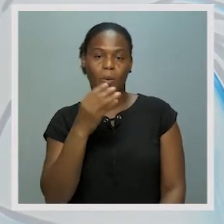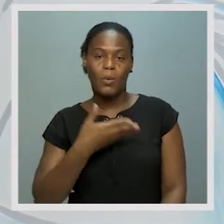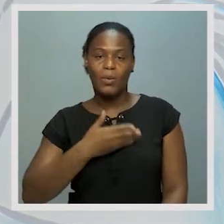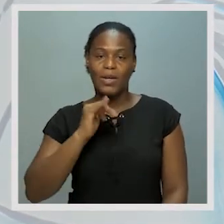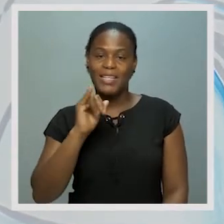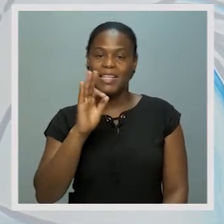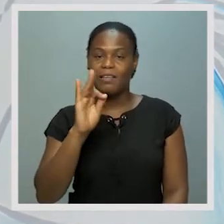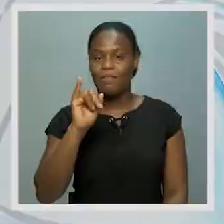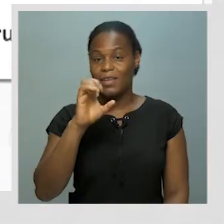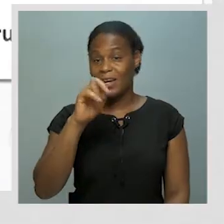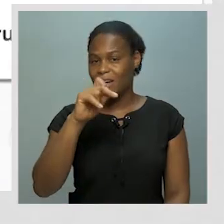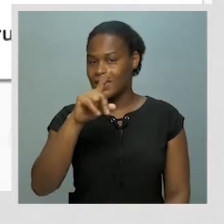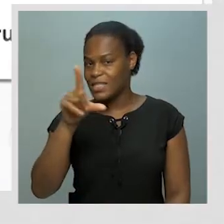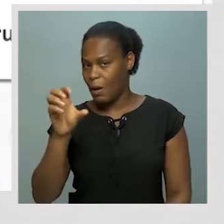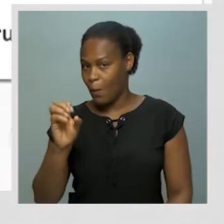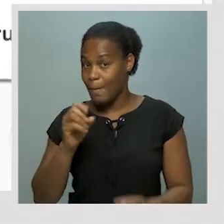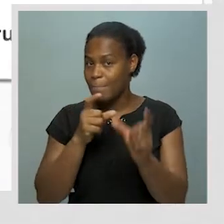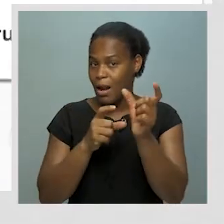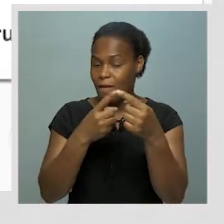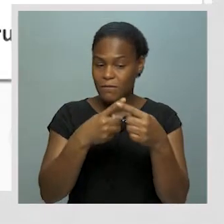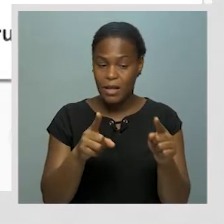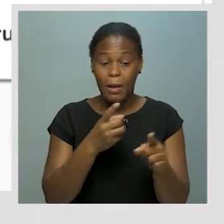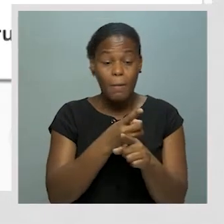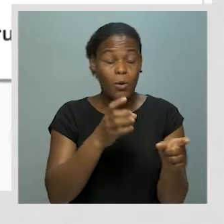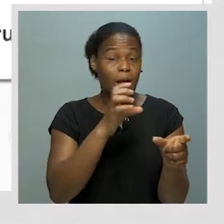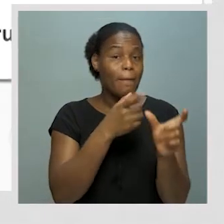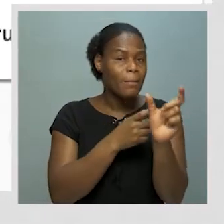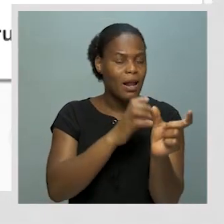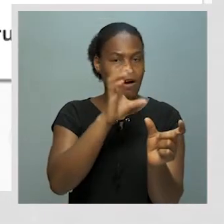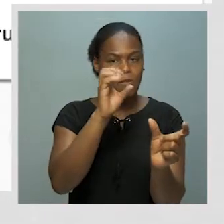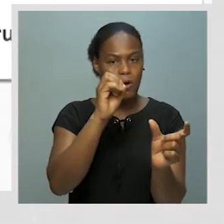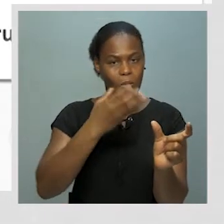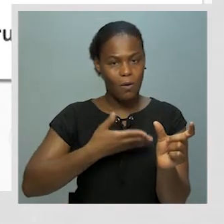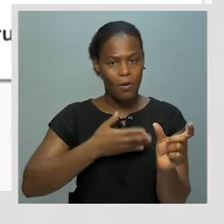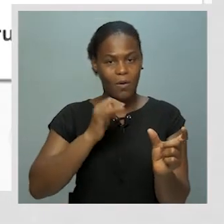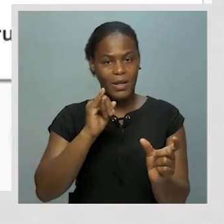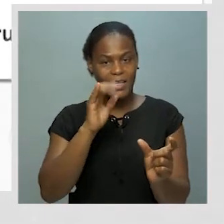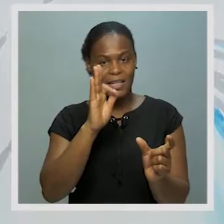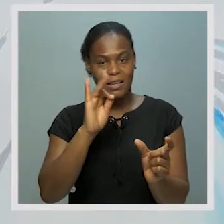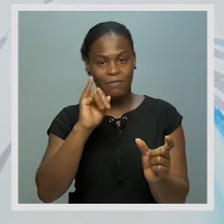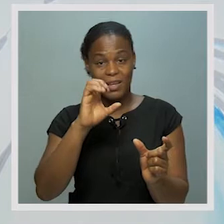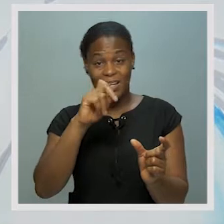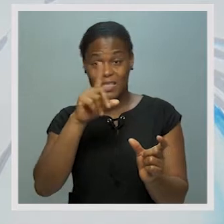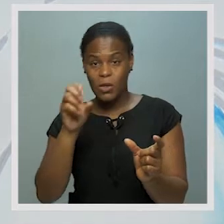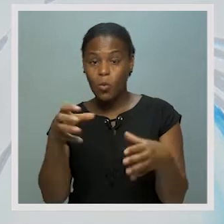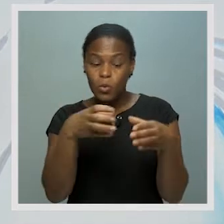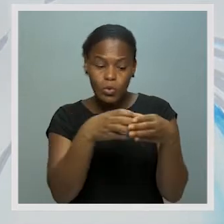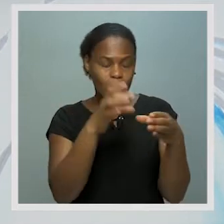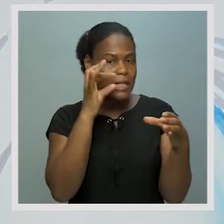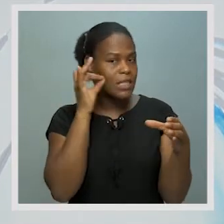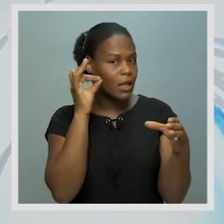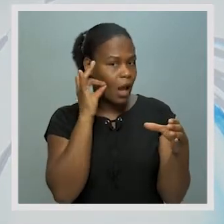descodificação, também se diz. Porquê? Porque enquanto que codificação, já vimos, tratar-se de um conjunto de